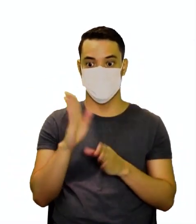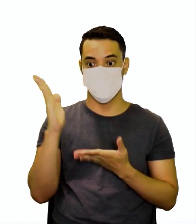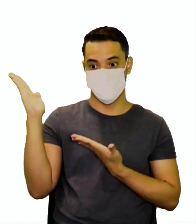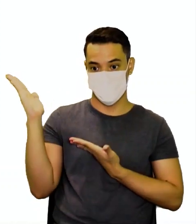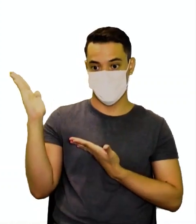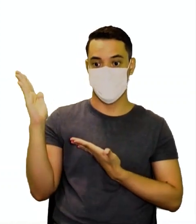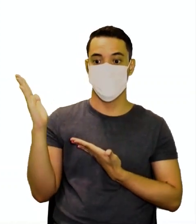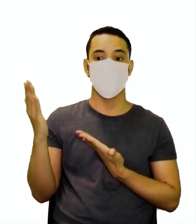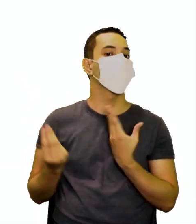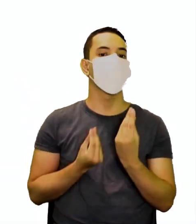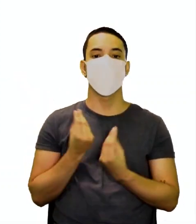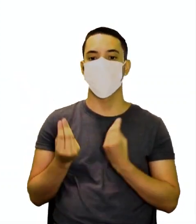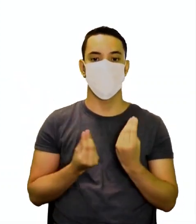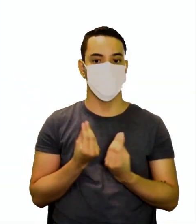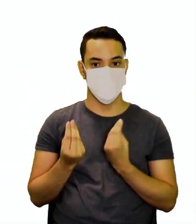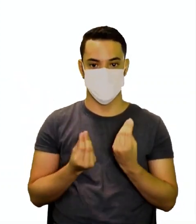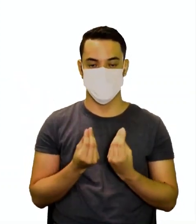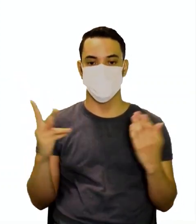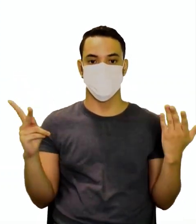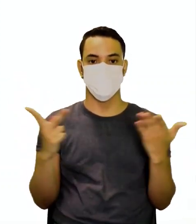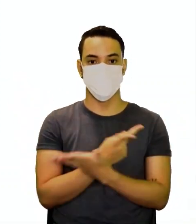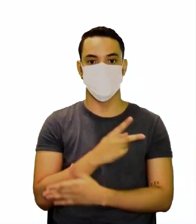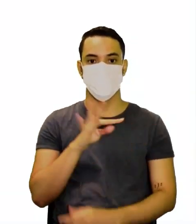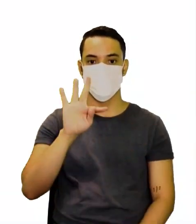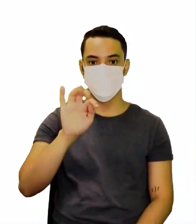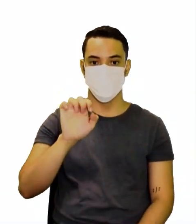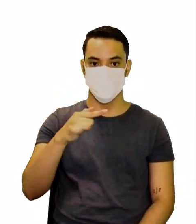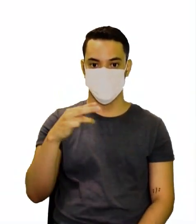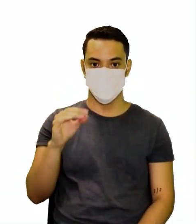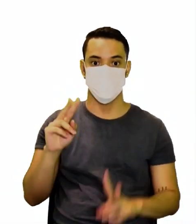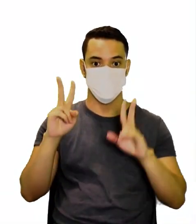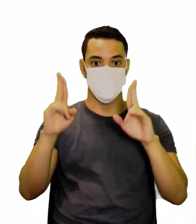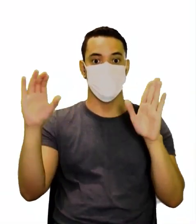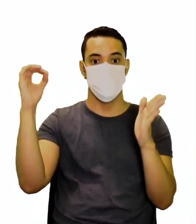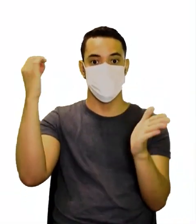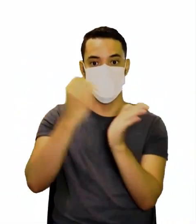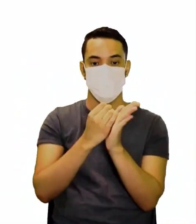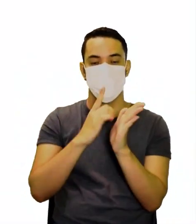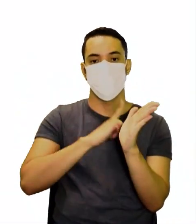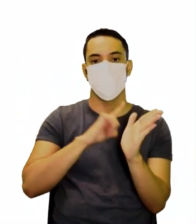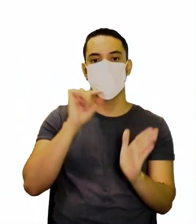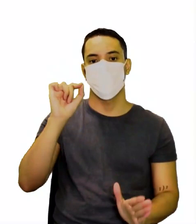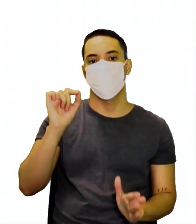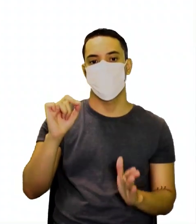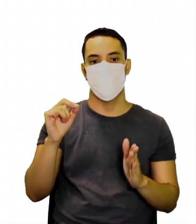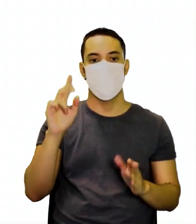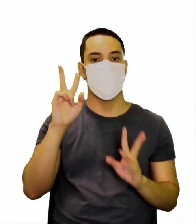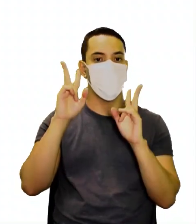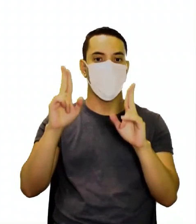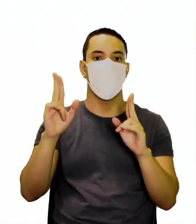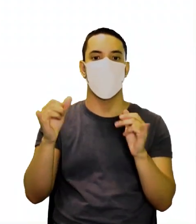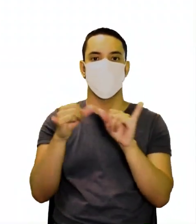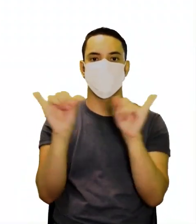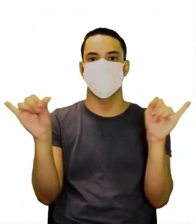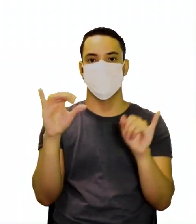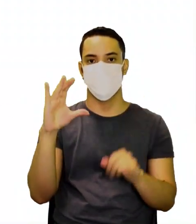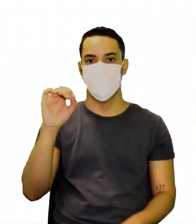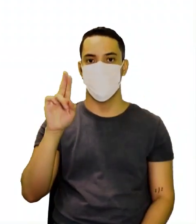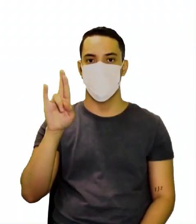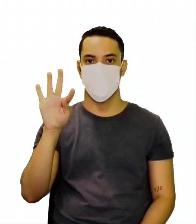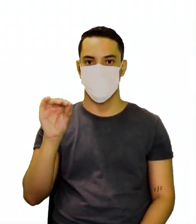que quando essa tensão aqui é igual a zero, nós temos que a corrente é igual à corrente de curto-circuito,